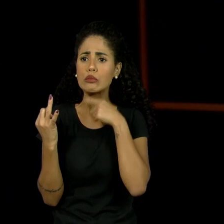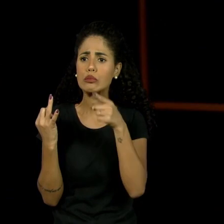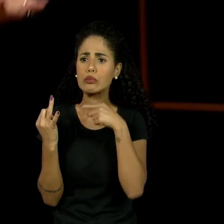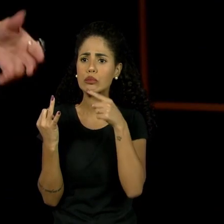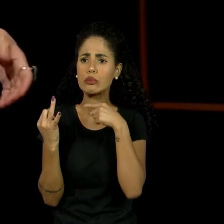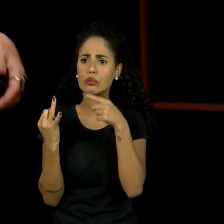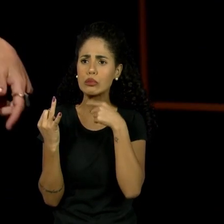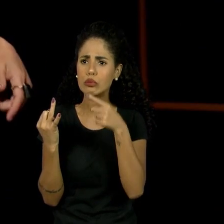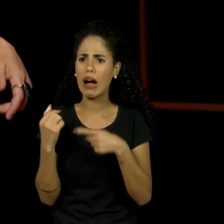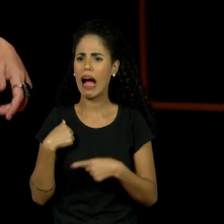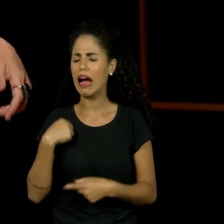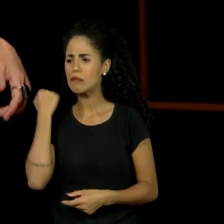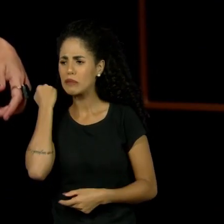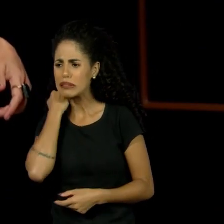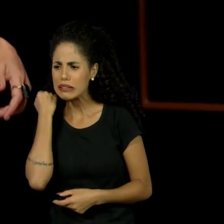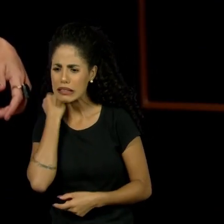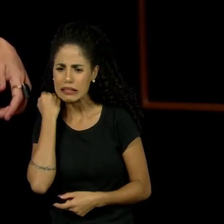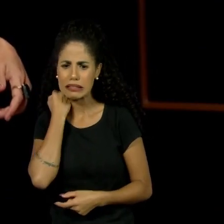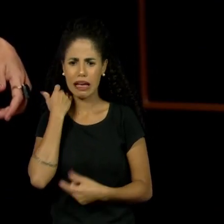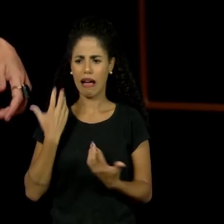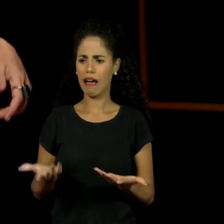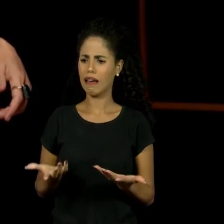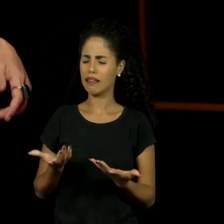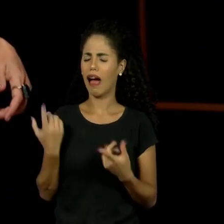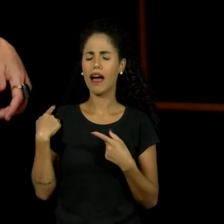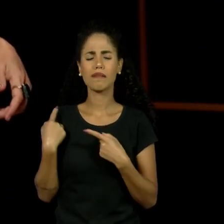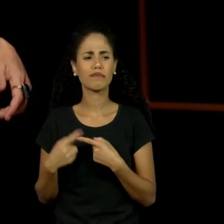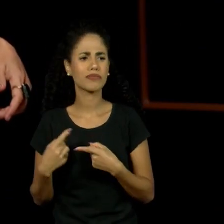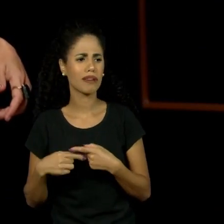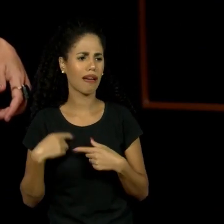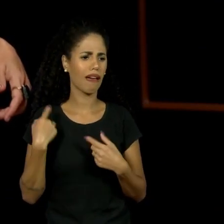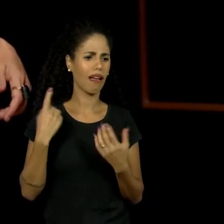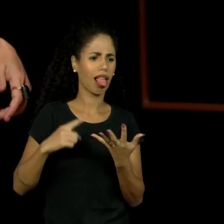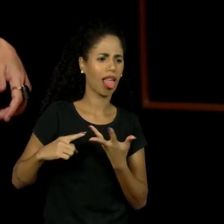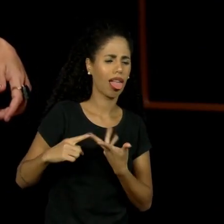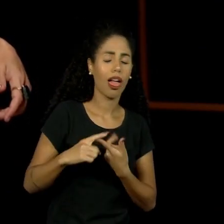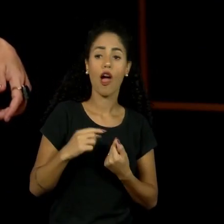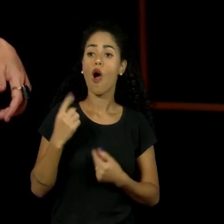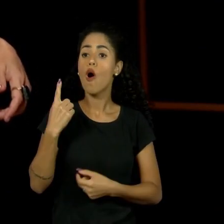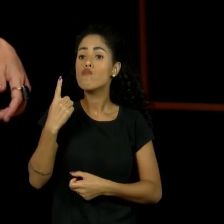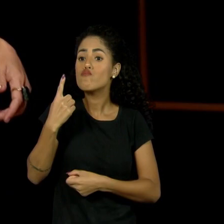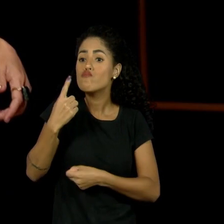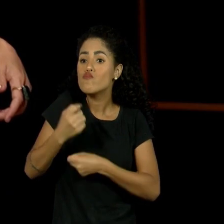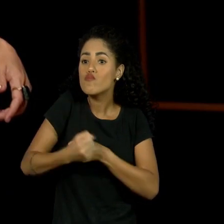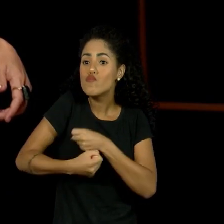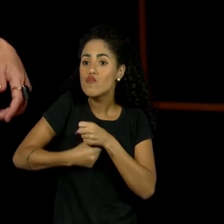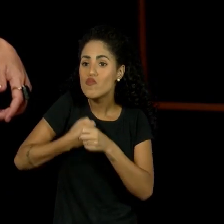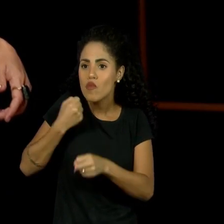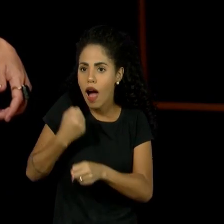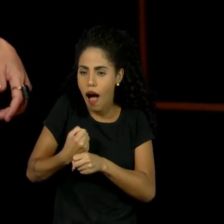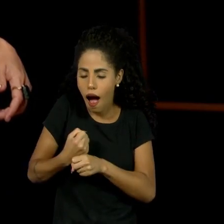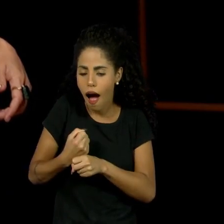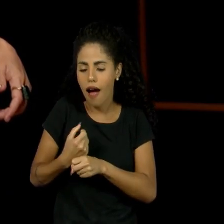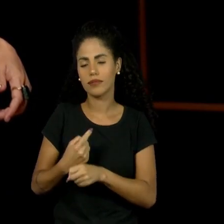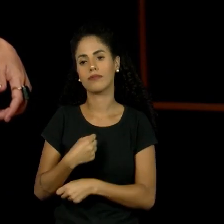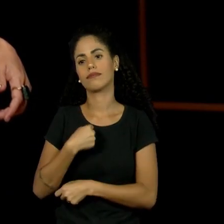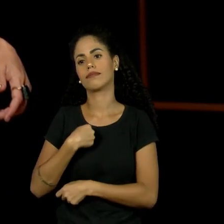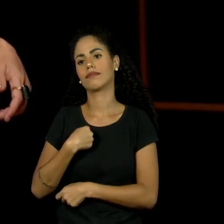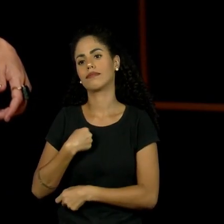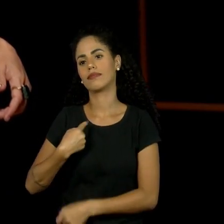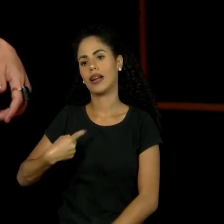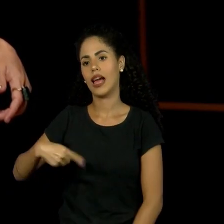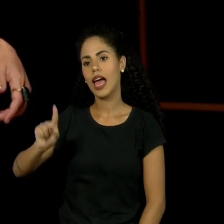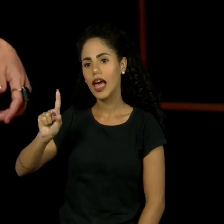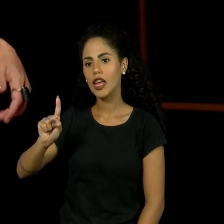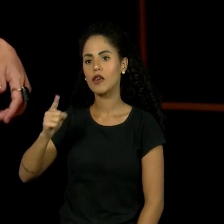lembro que eu estou muito na estrada. Levou 1 ano para eu finalmente visitar